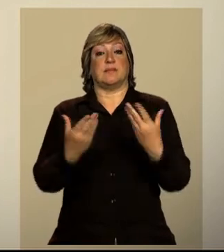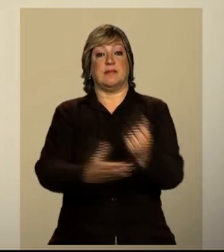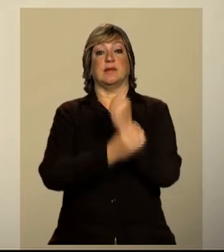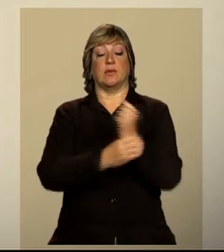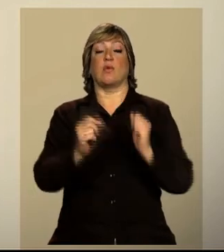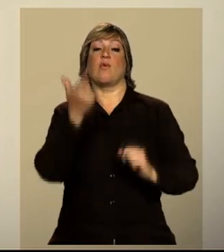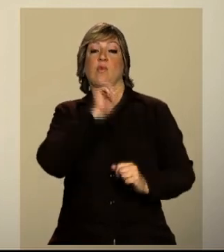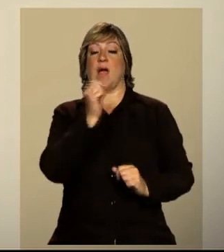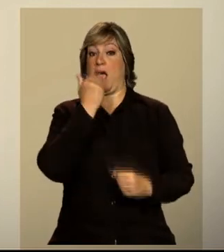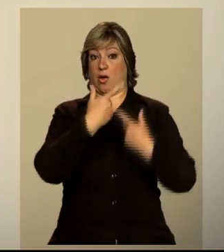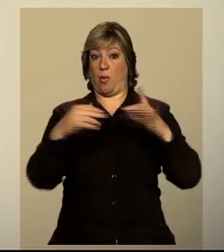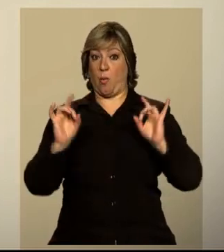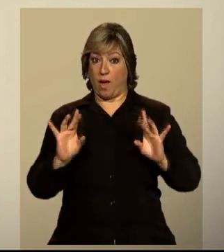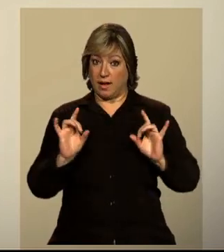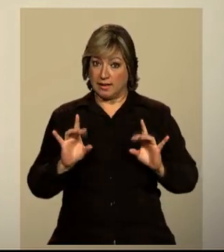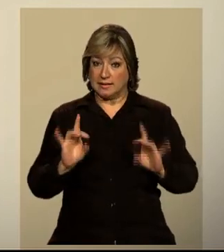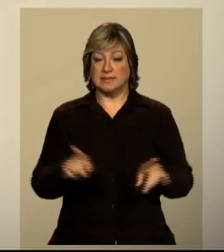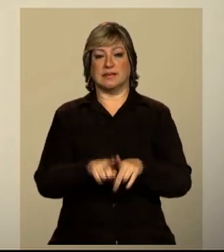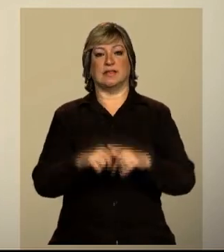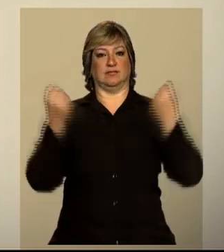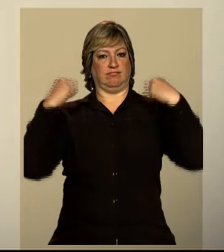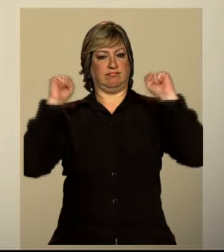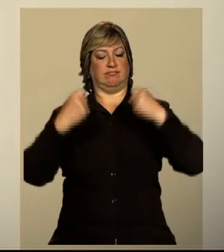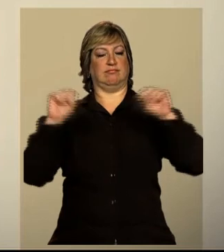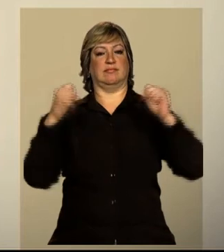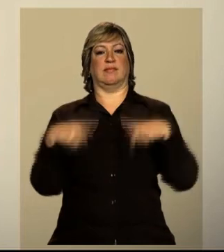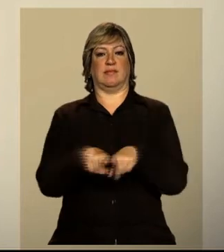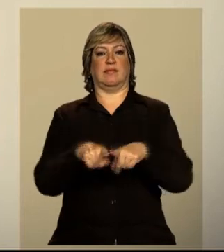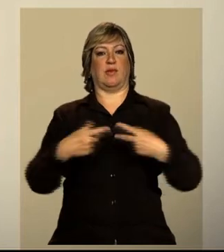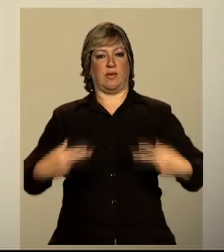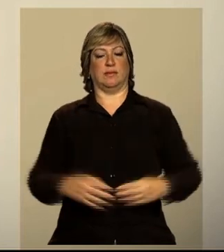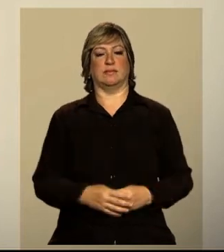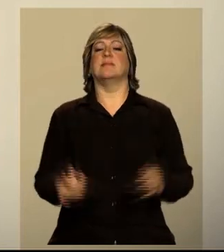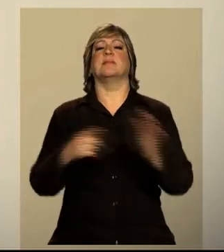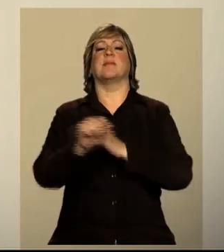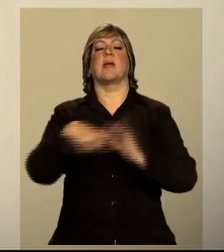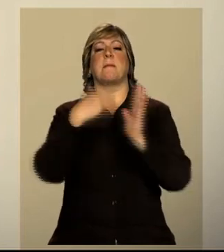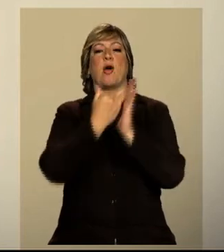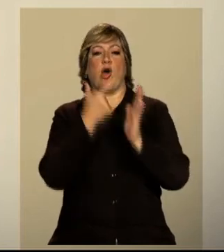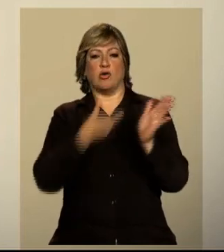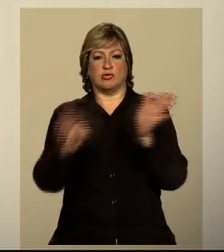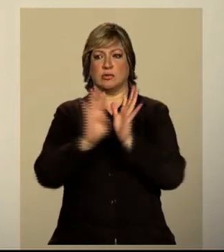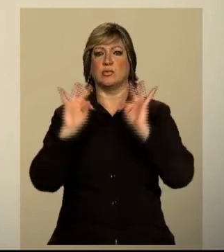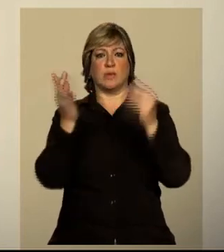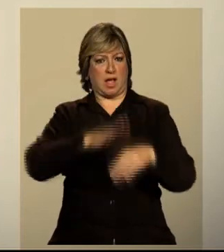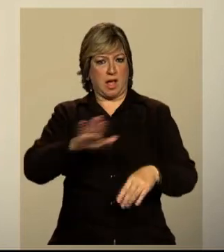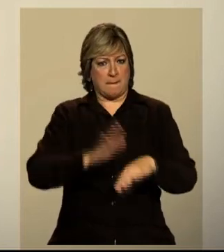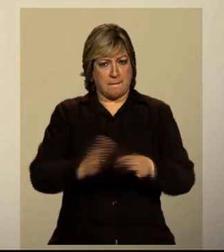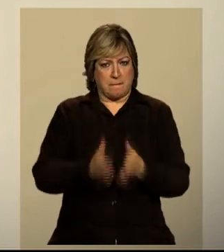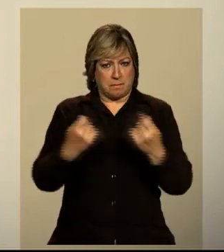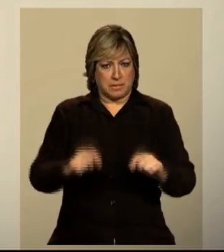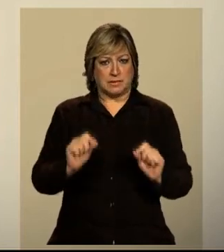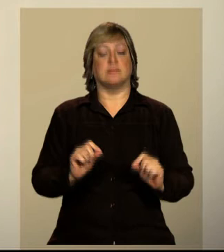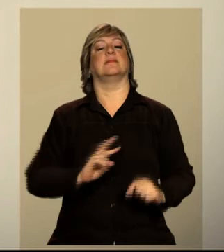acesso alimentação de qualidade e ao esporte o programa está chegando as crianças que mais precisam presidenta está